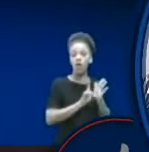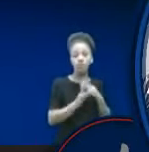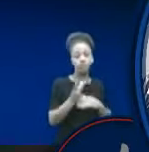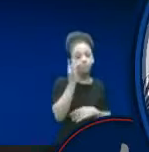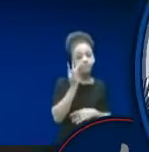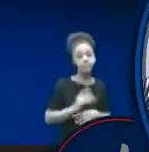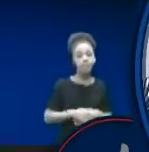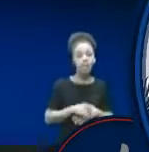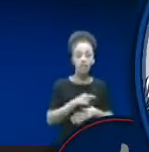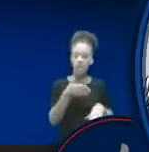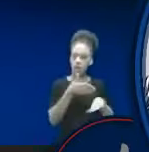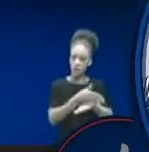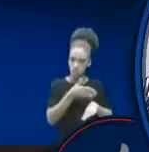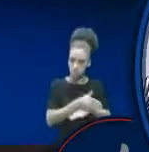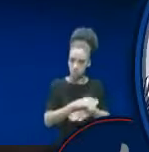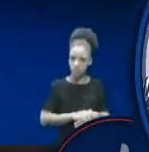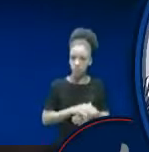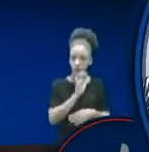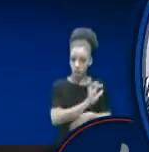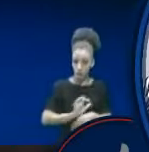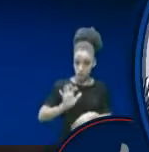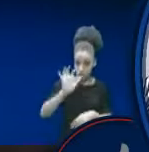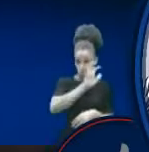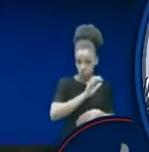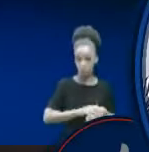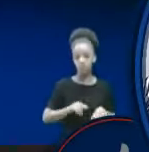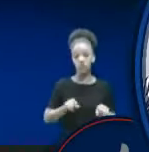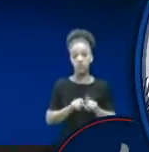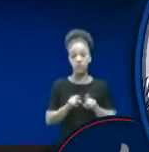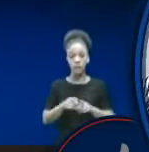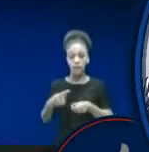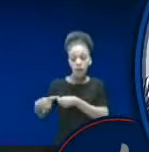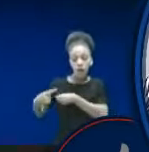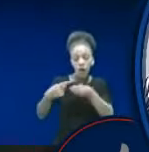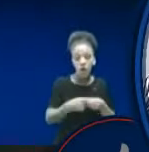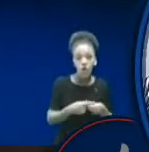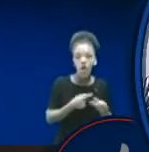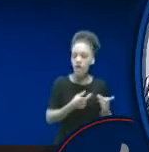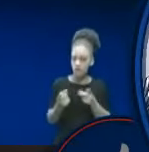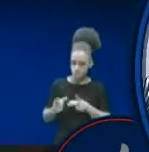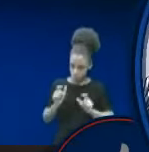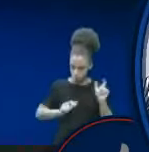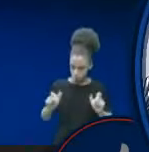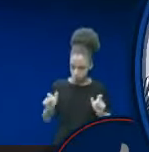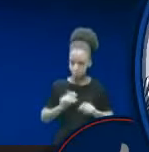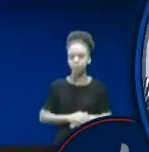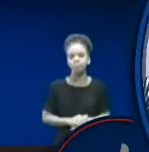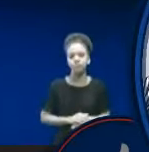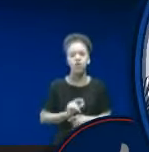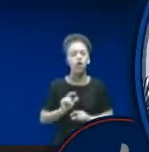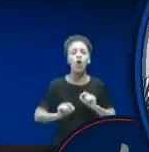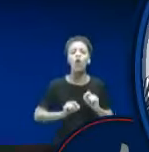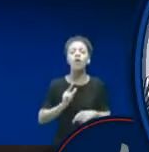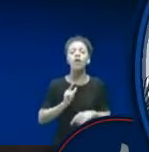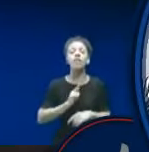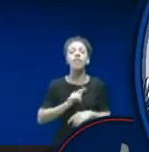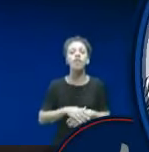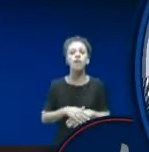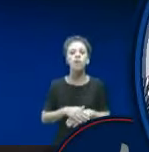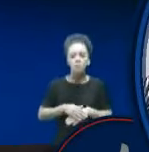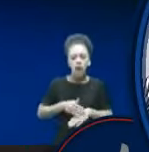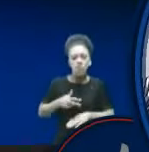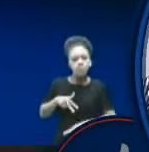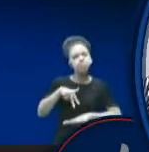físicas, que atua no nível regional, filial e até vendedor, o que nos dá uma granularidade de